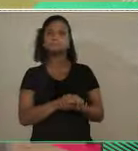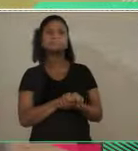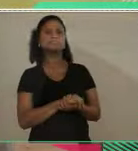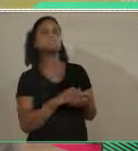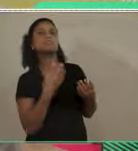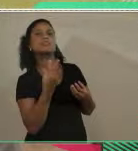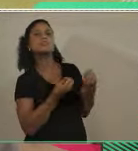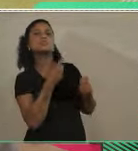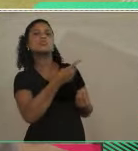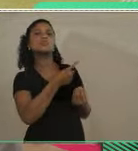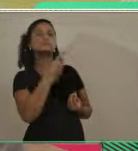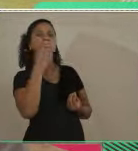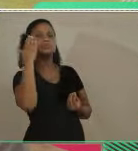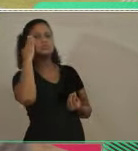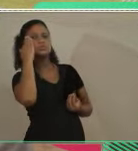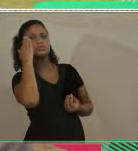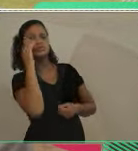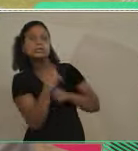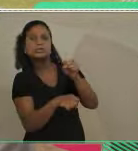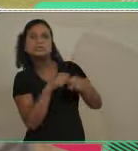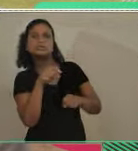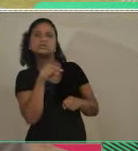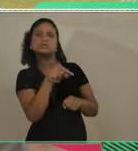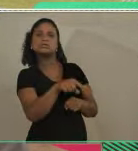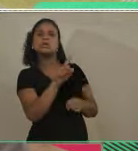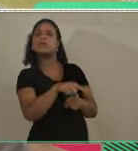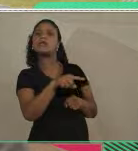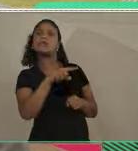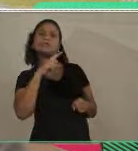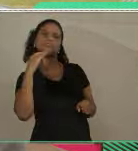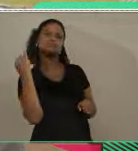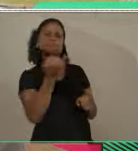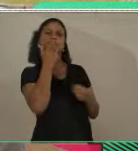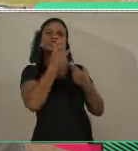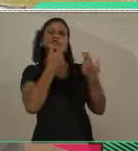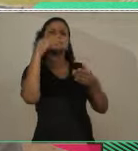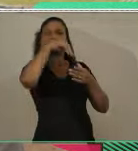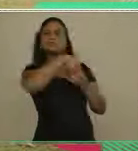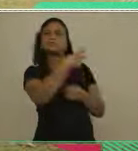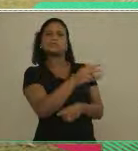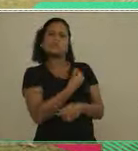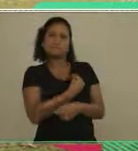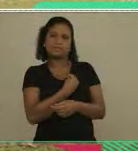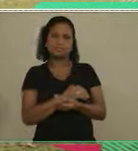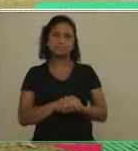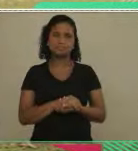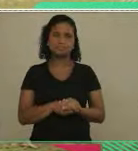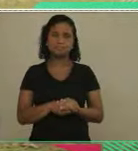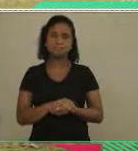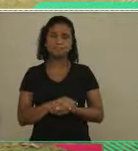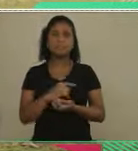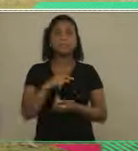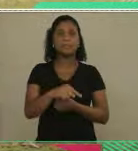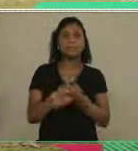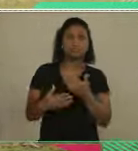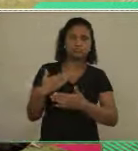Alá, como você entendeu que o ciclismo seria uma coisa assim muito séria na sua vida? Foi no processo de